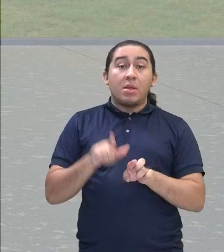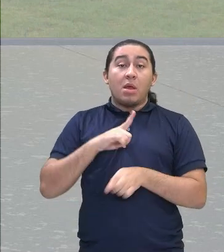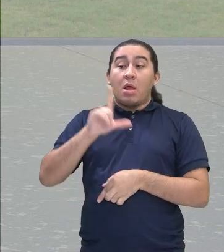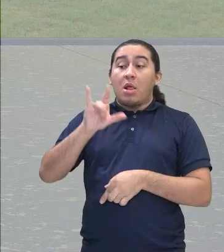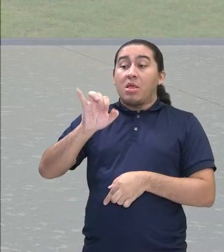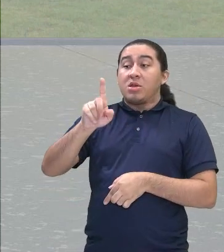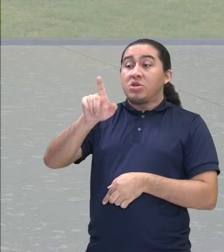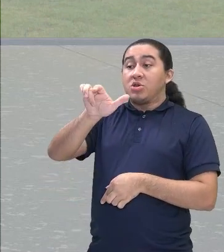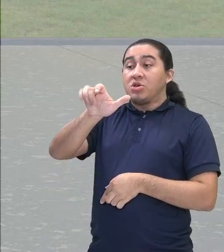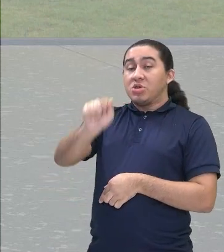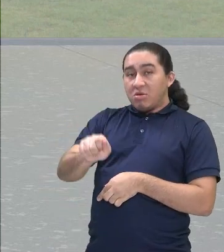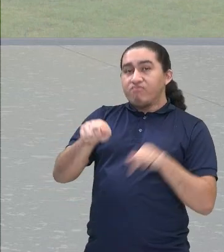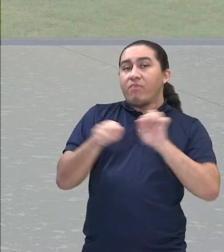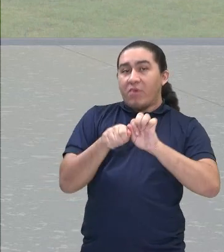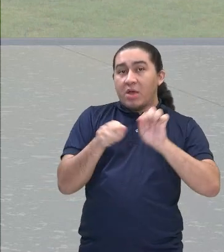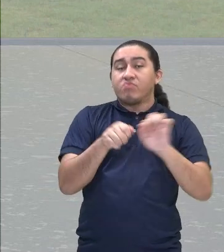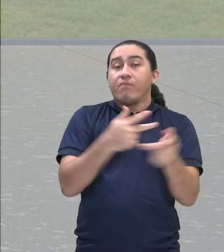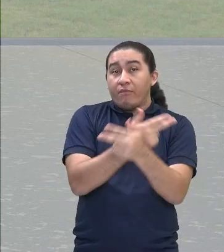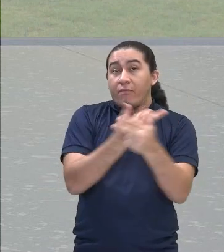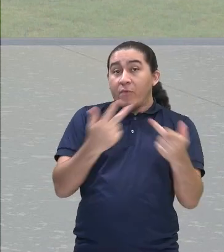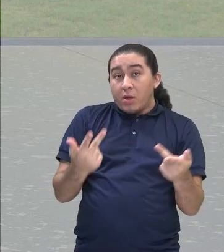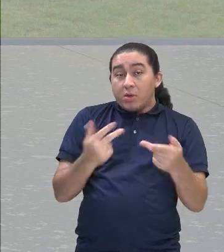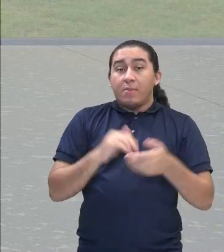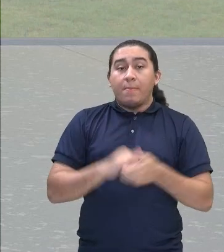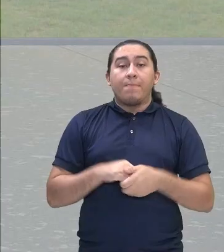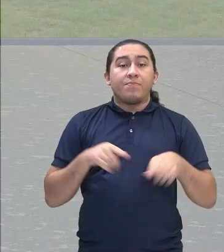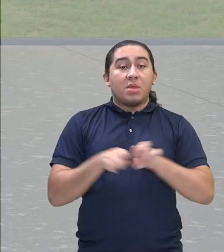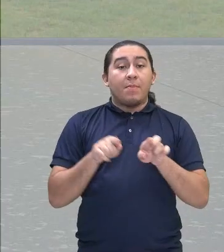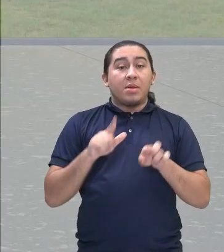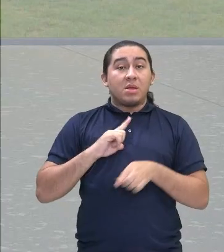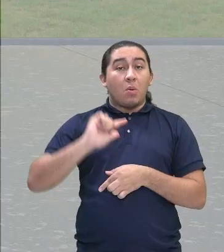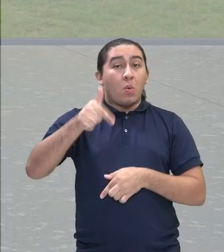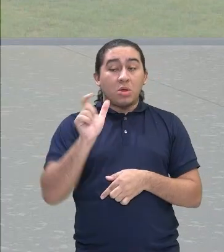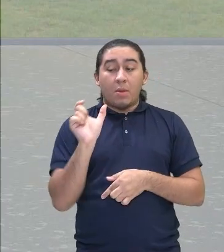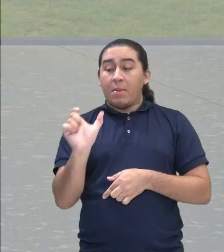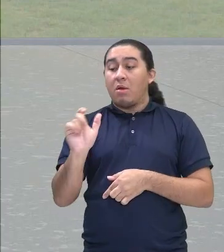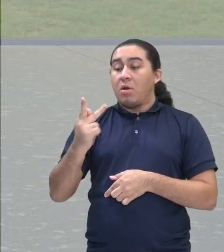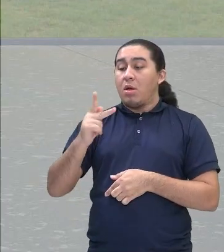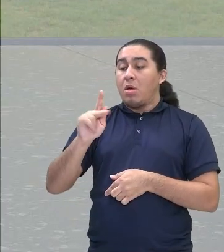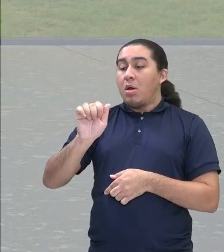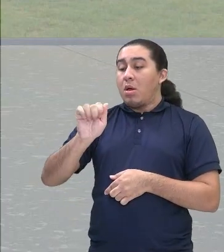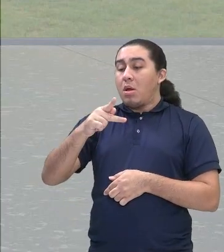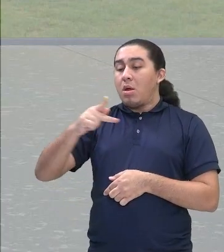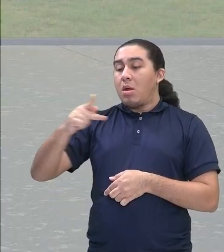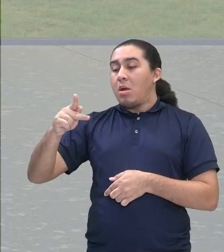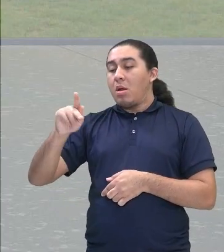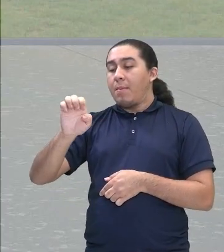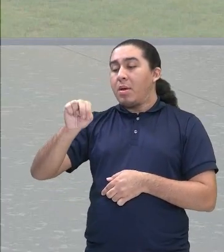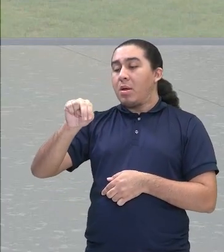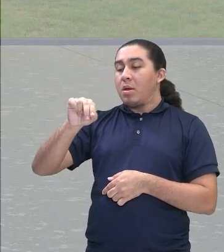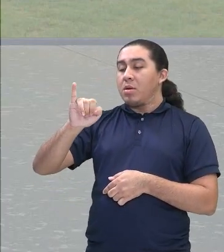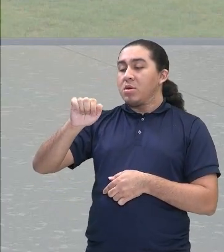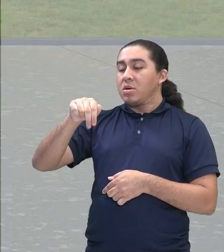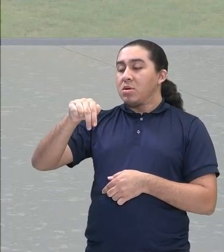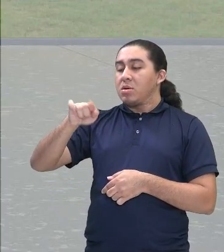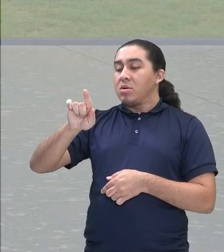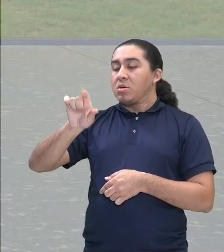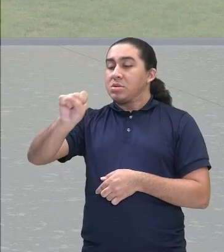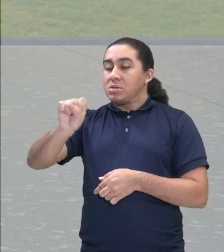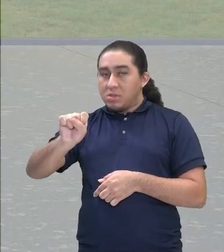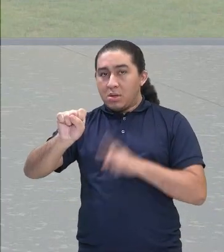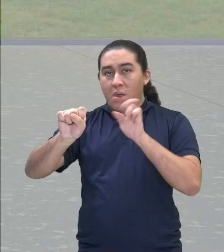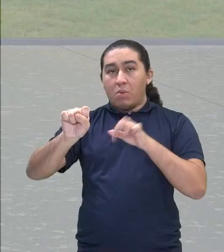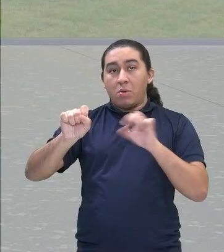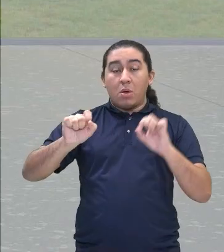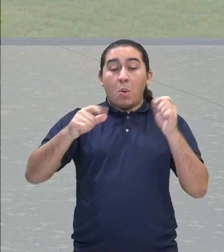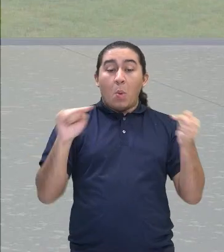muita performance. Também temos os happenings. Happenings são obras que aliam o planejamento